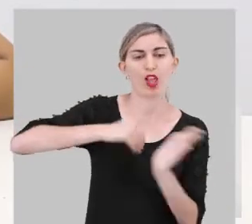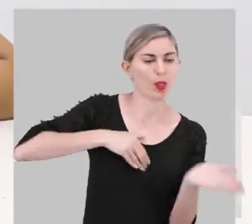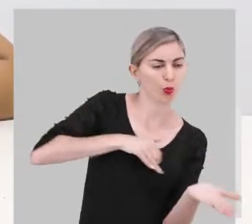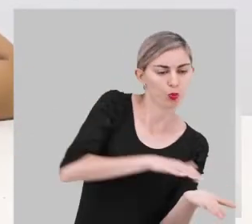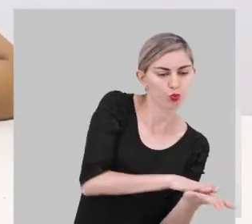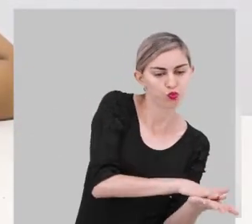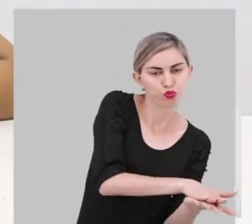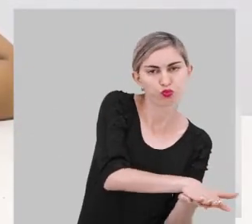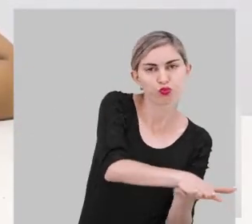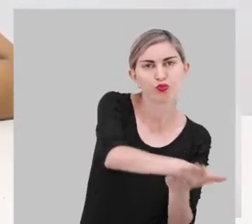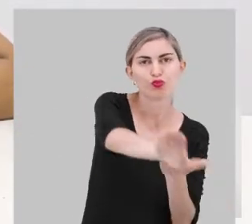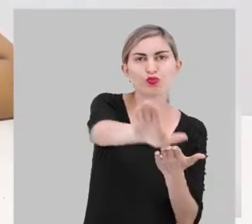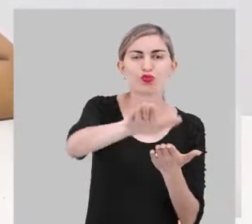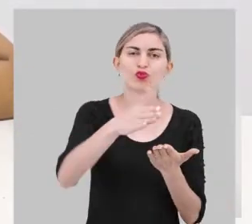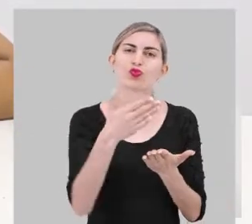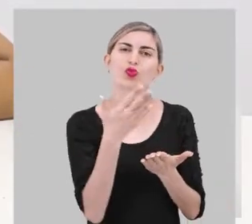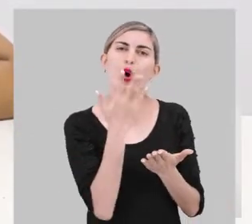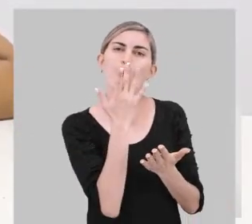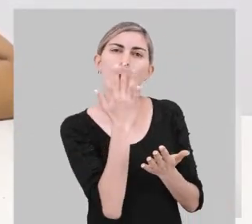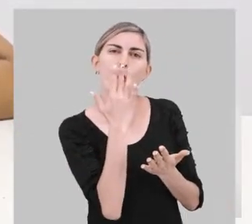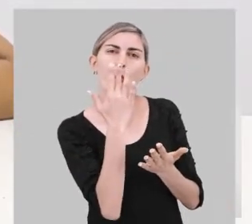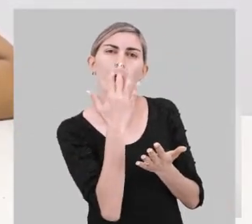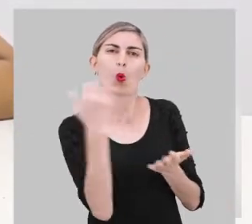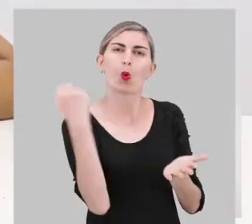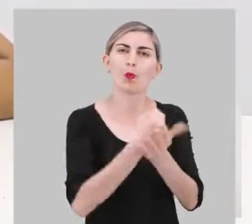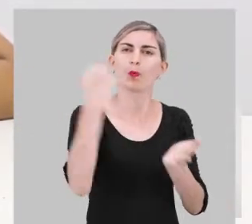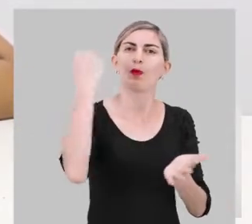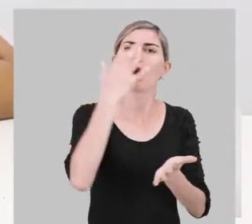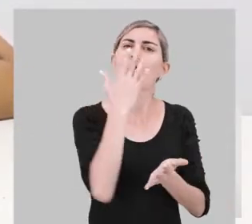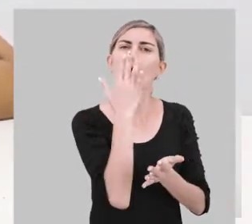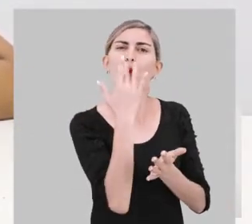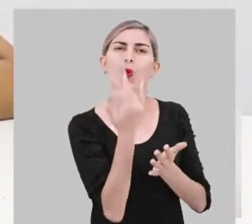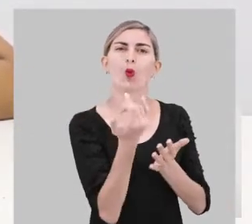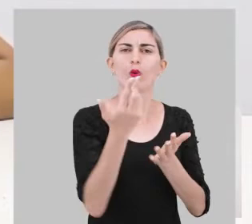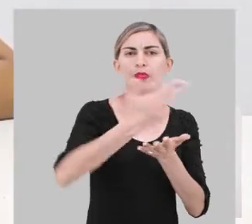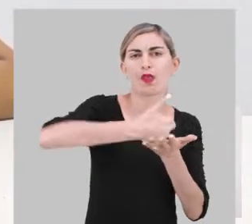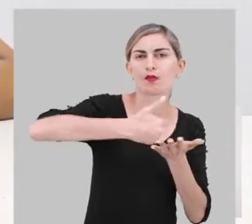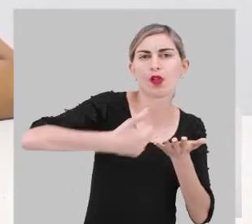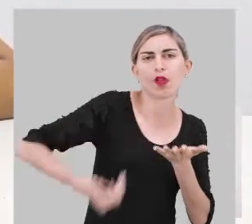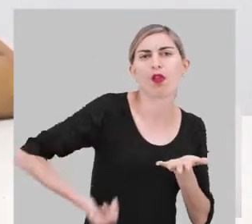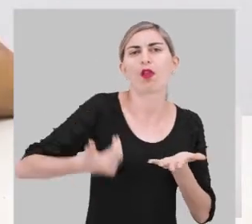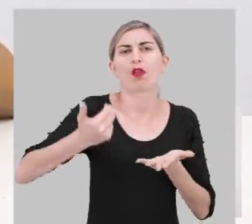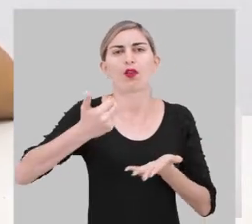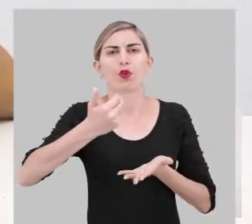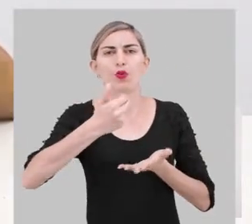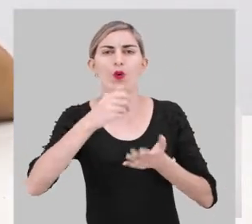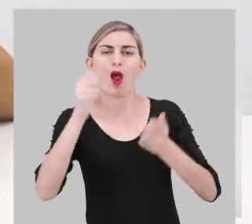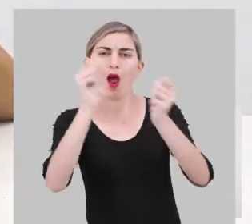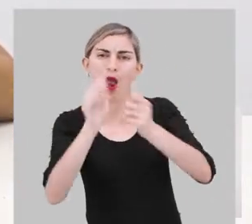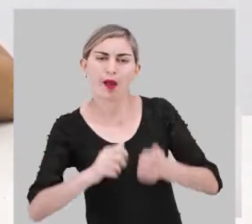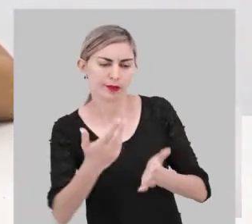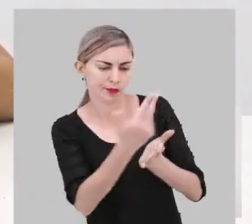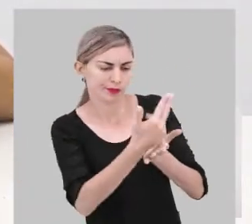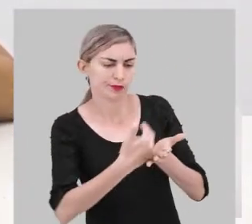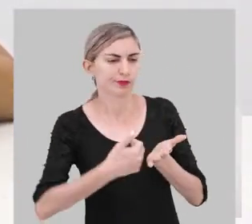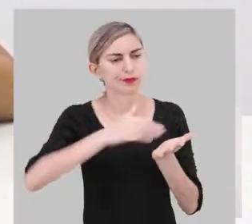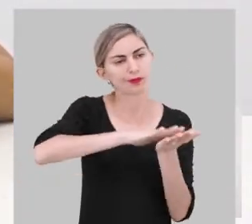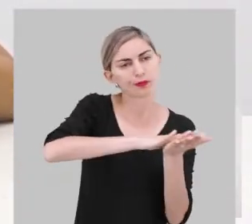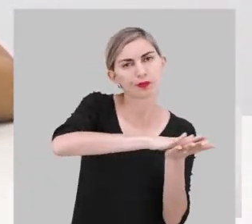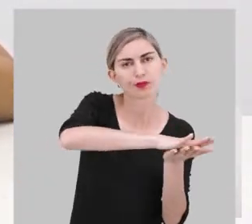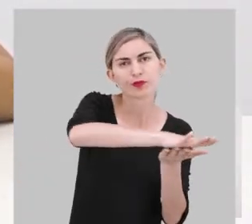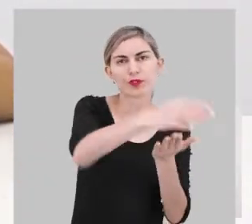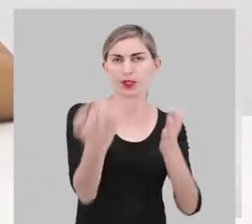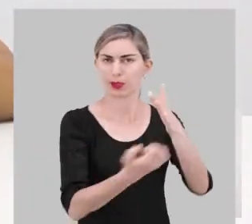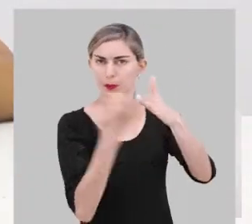imprime nessas folhas de aço as imagens que o cliente determinou pela arte que ele enviou para a área de